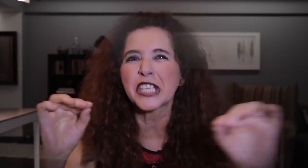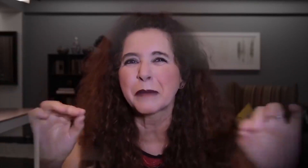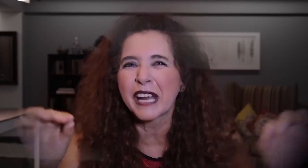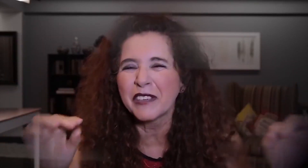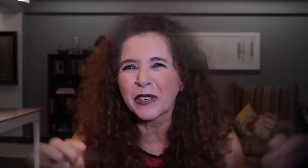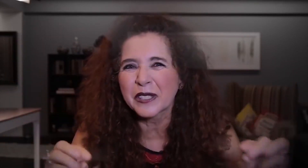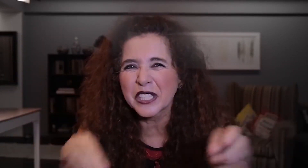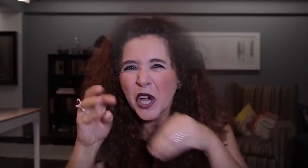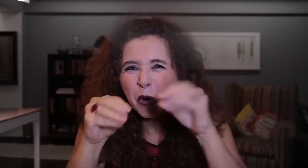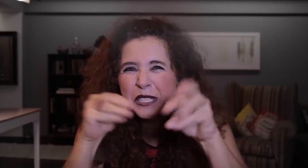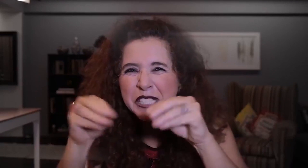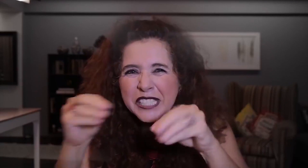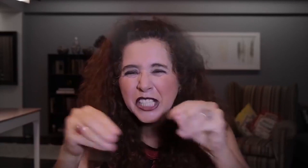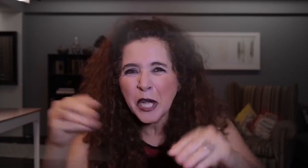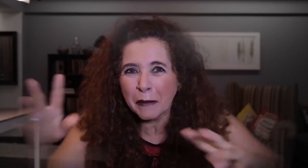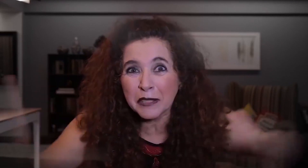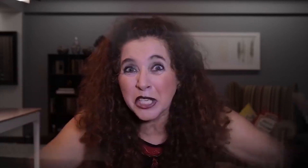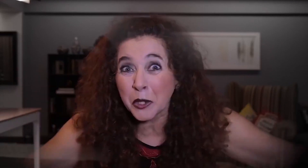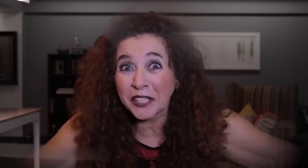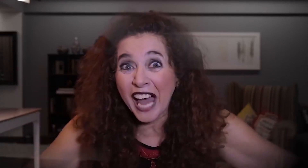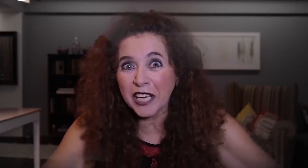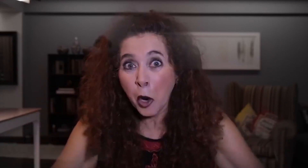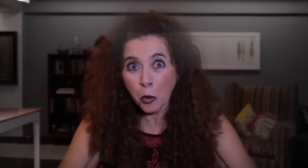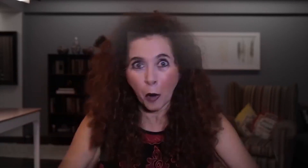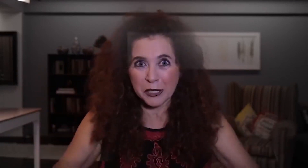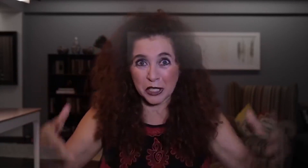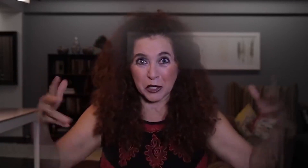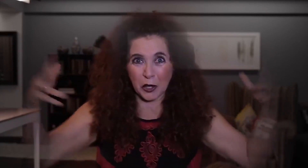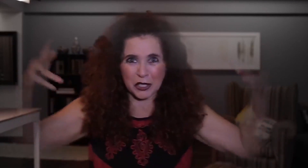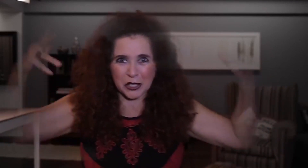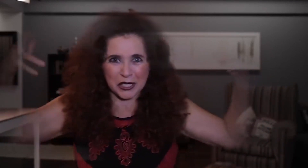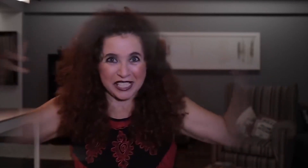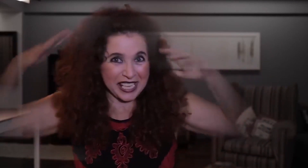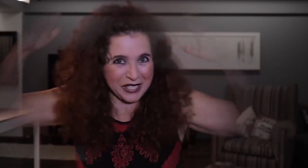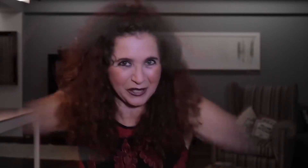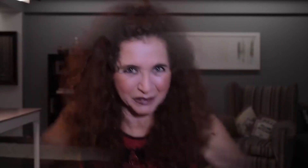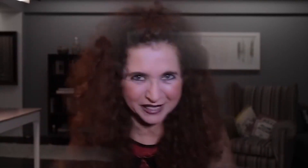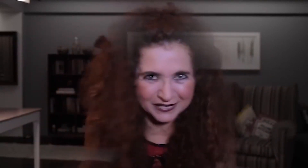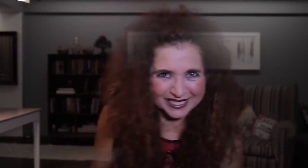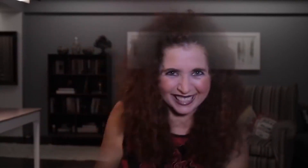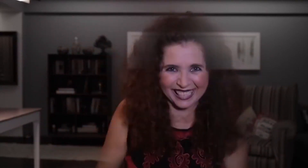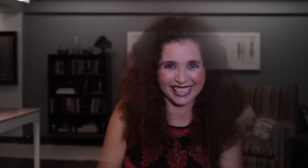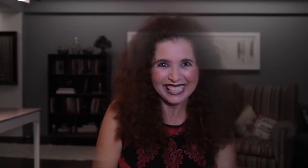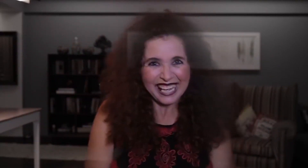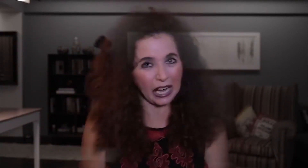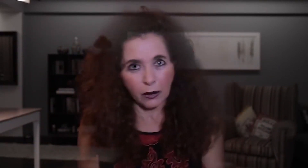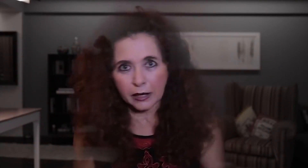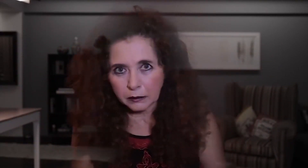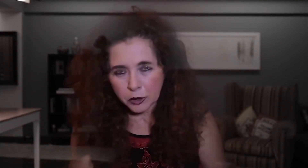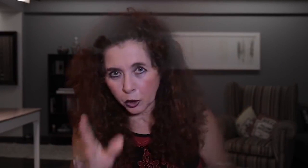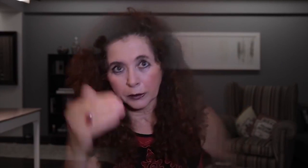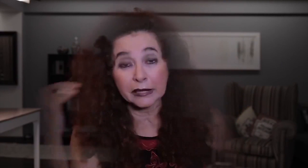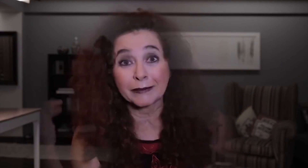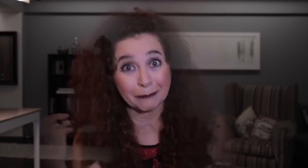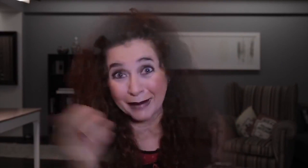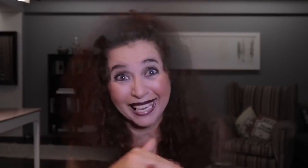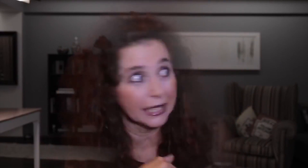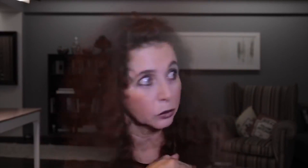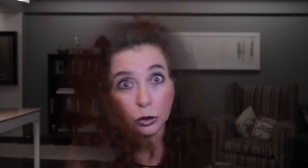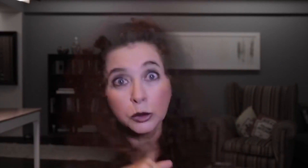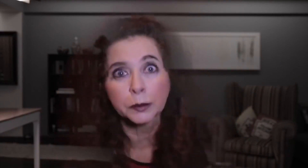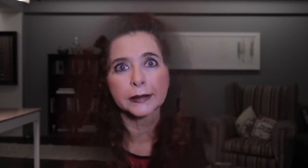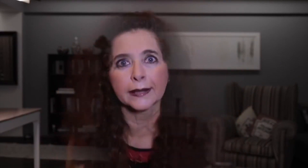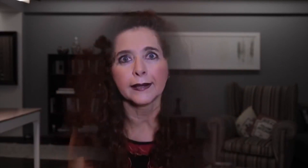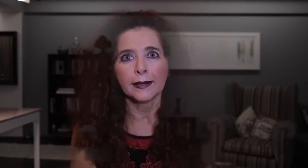próximo, eu vou trazer pra vocês diquinhas maravilhosas, coisinhas pra vocês se tornarem um obsessor de sucesso como eu.